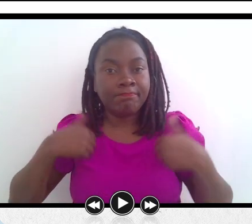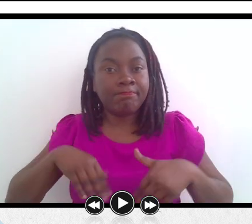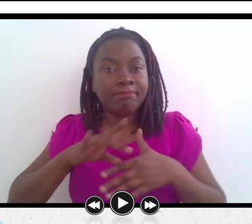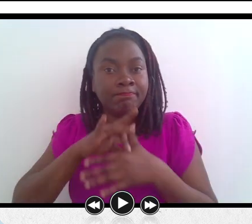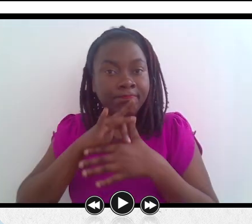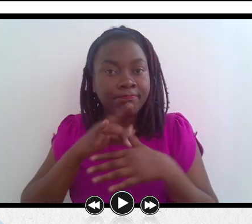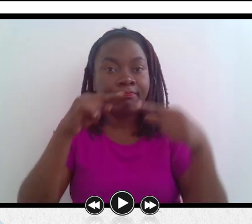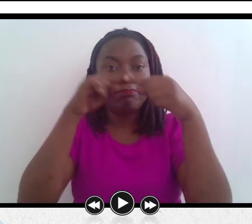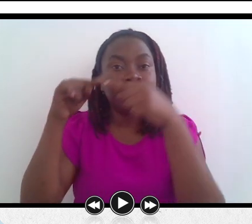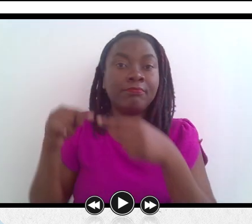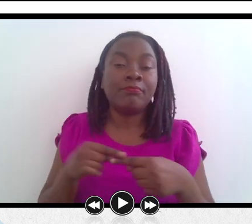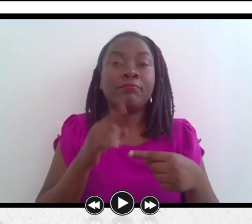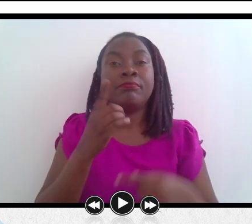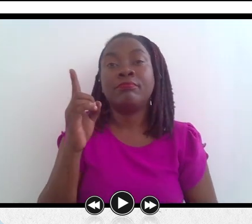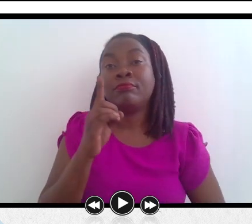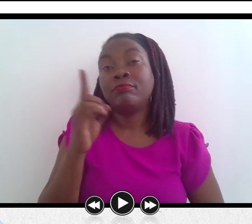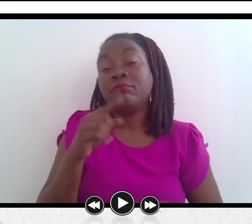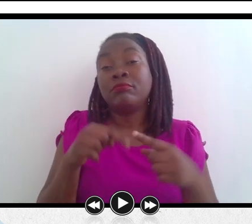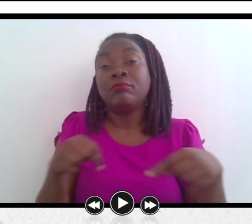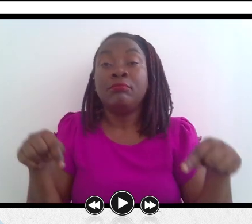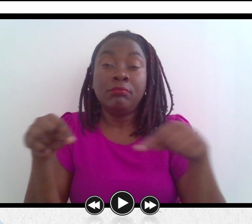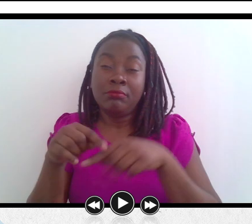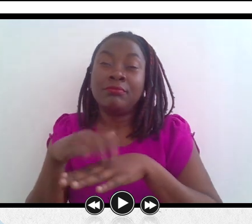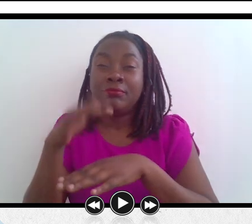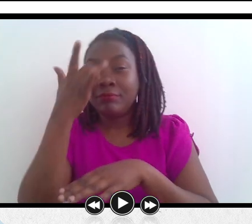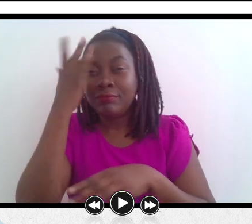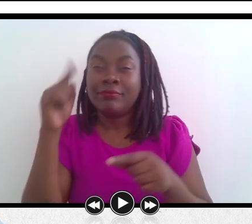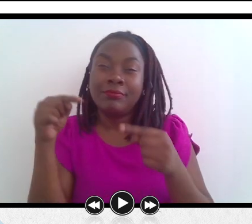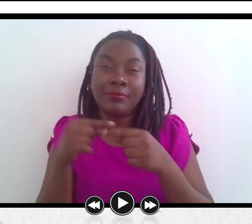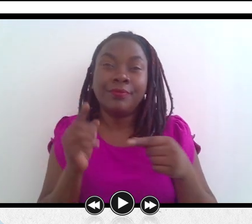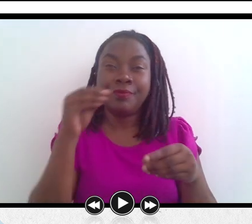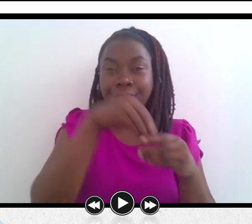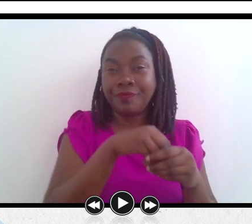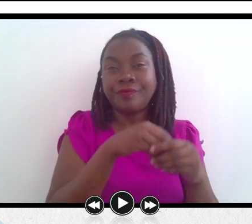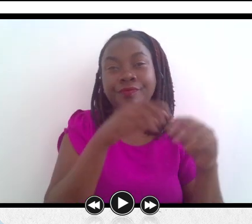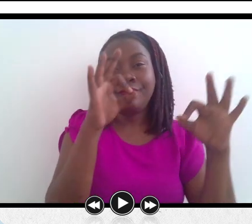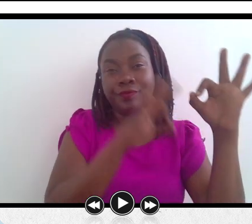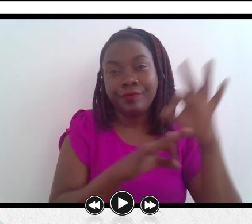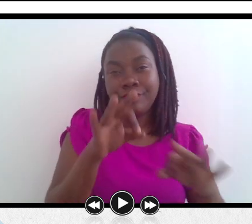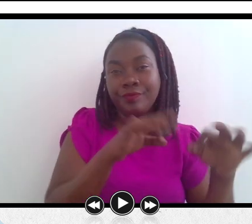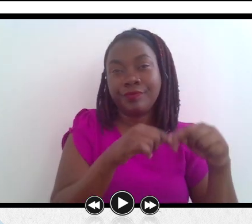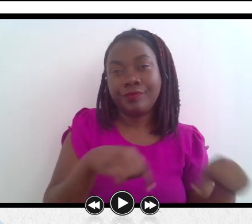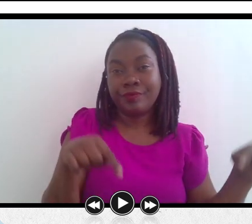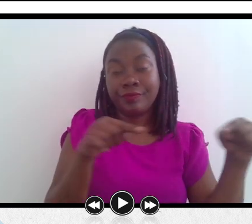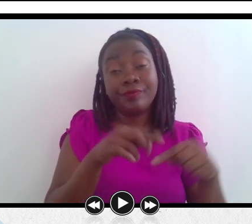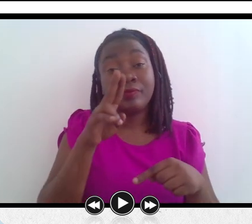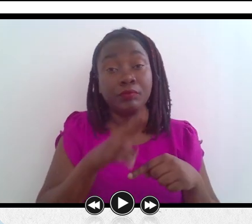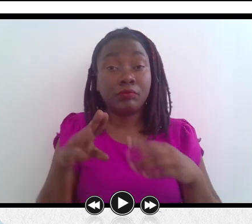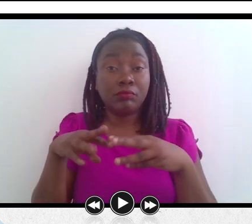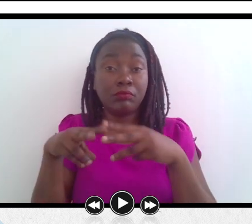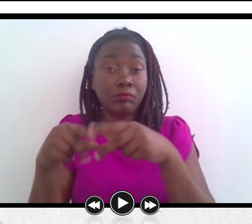drenagem. A bacia hidrográfica é mais fácil, porque está dentro do plano de bacia, e o uso do solo está dentro do plano diretor, e os